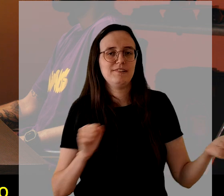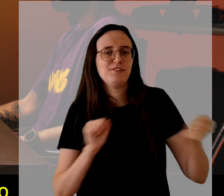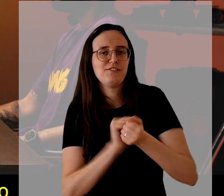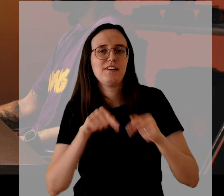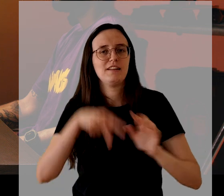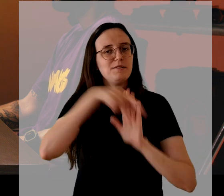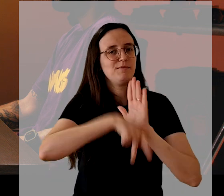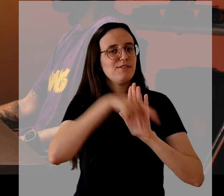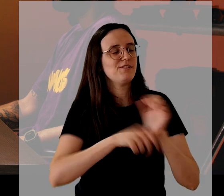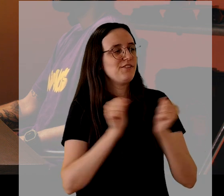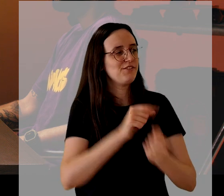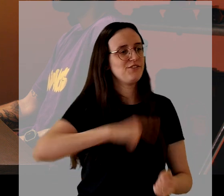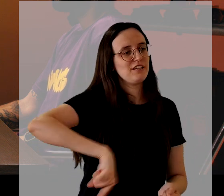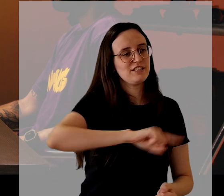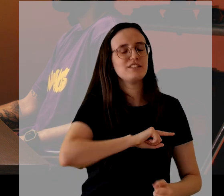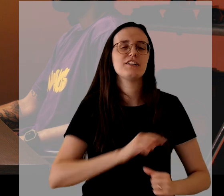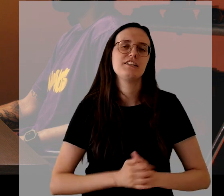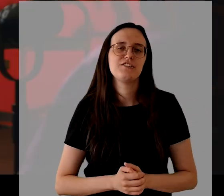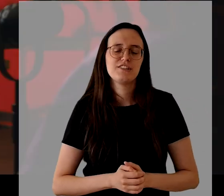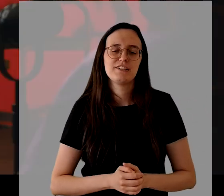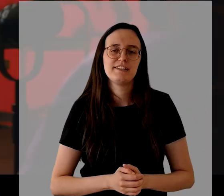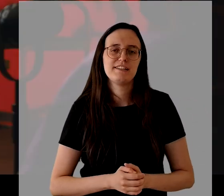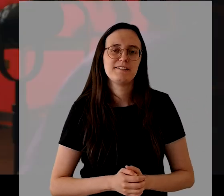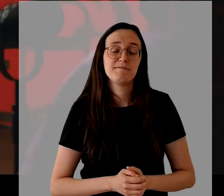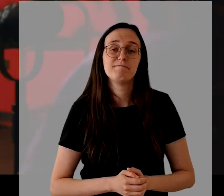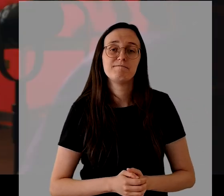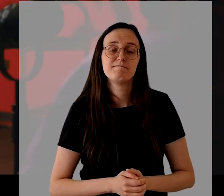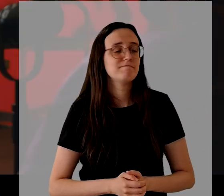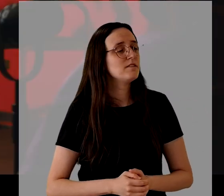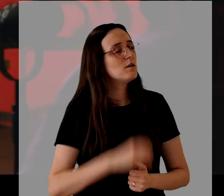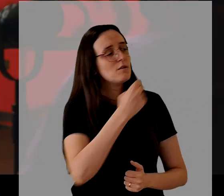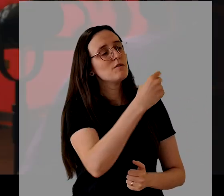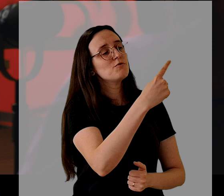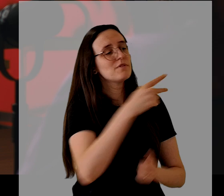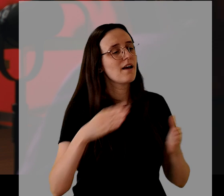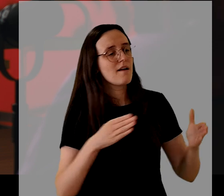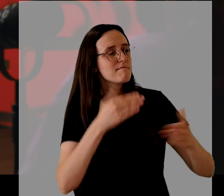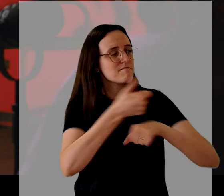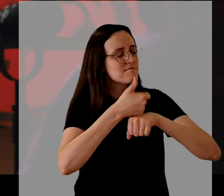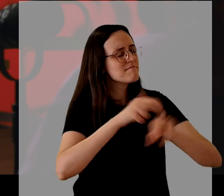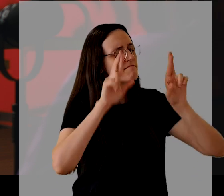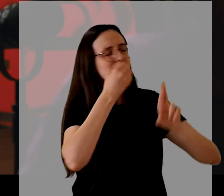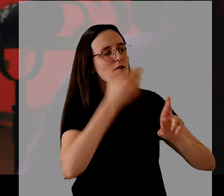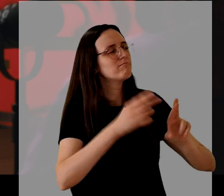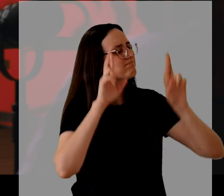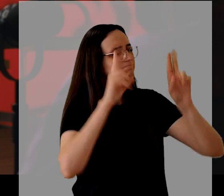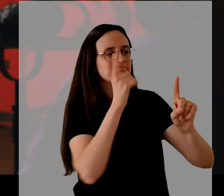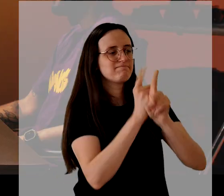parte aí desse projeto com a gente. E tudo de bom aí na tua carreira. Obrigado, e espero que a gente se